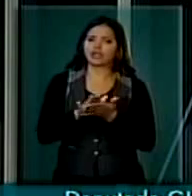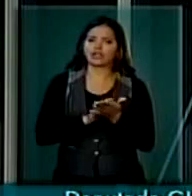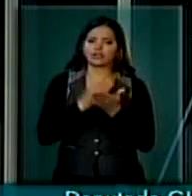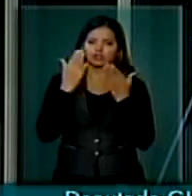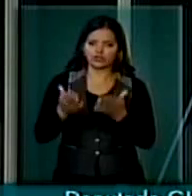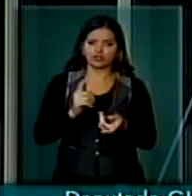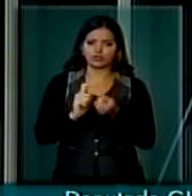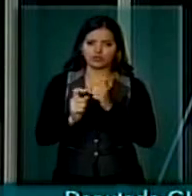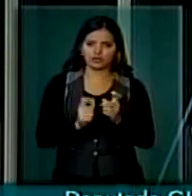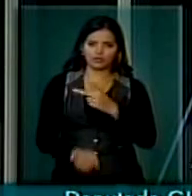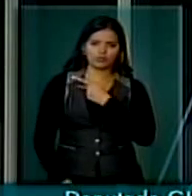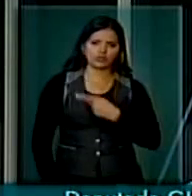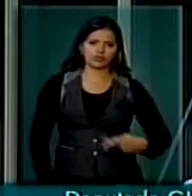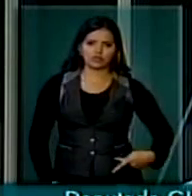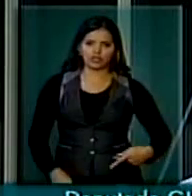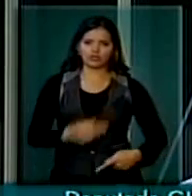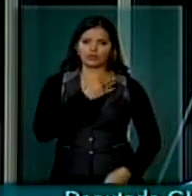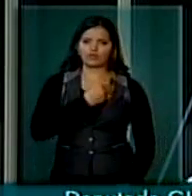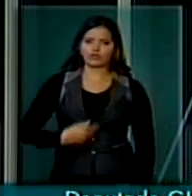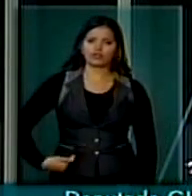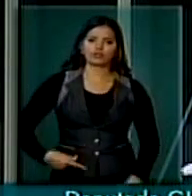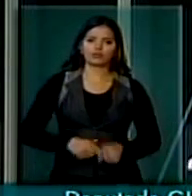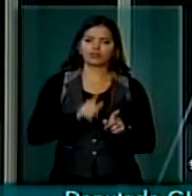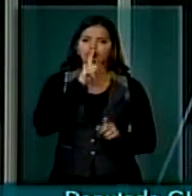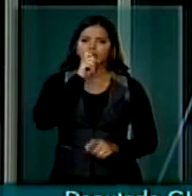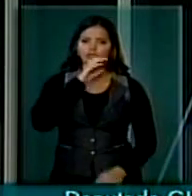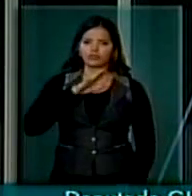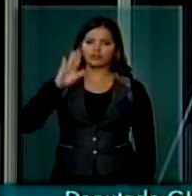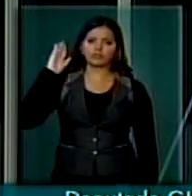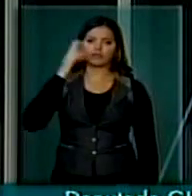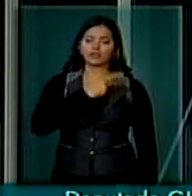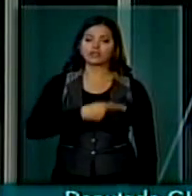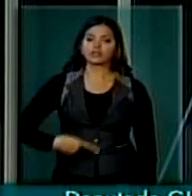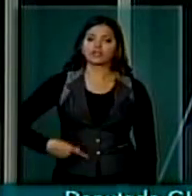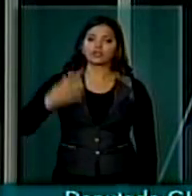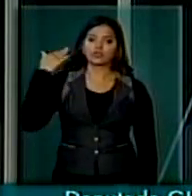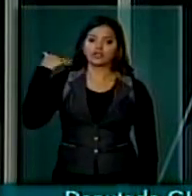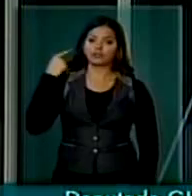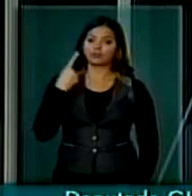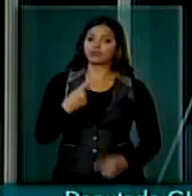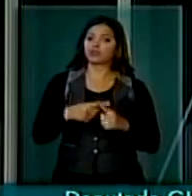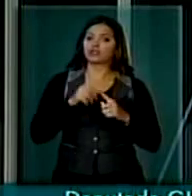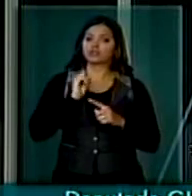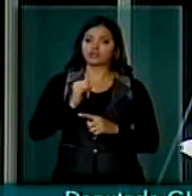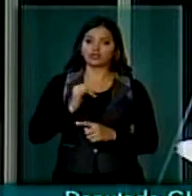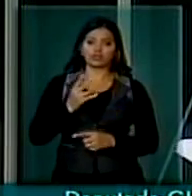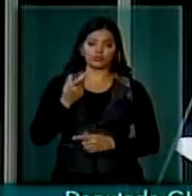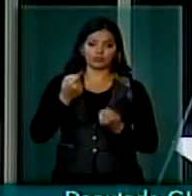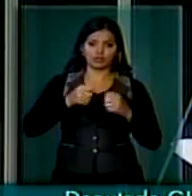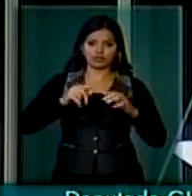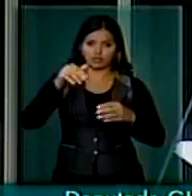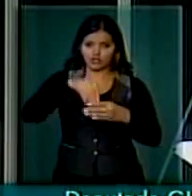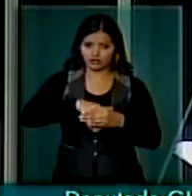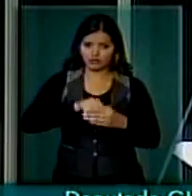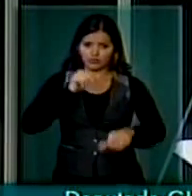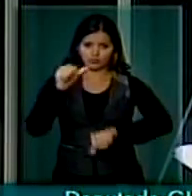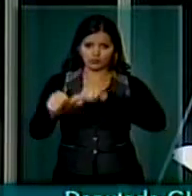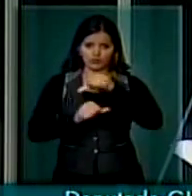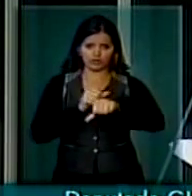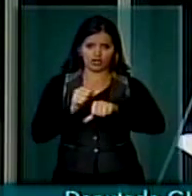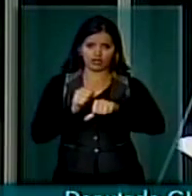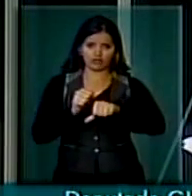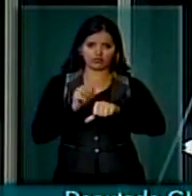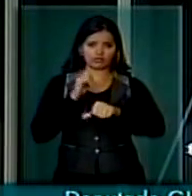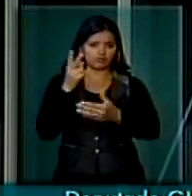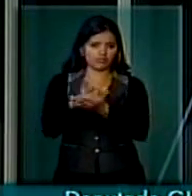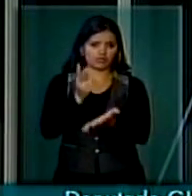a aceitação de promessas formuladas pelo antecessor. É como se não houvesse necessidade de eleição, como se não houvesse necessidade de transição e como